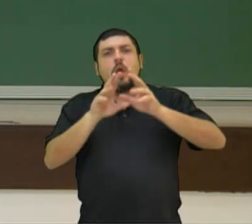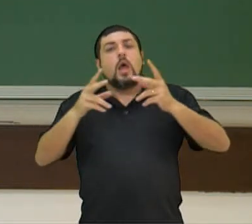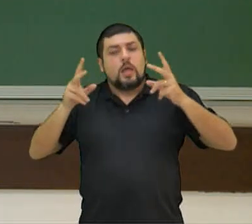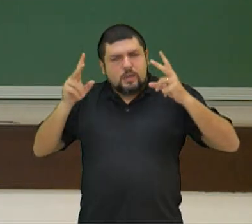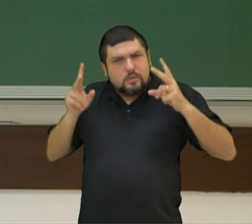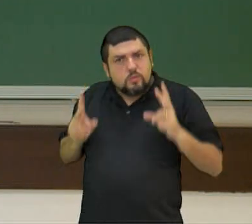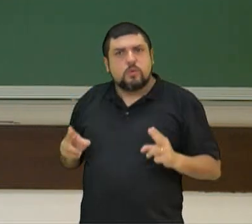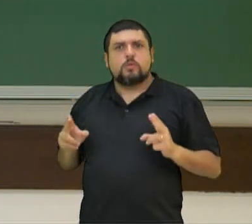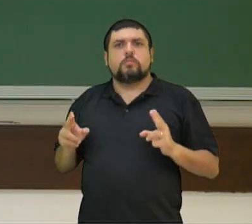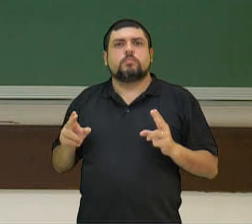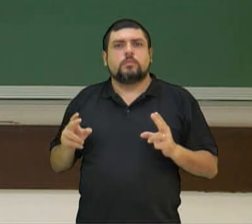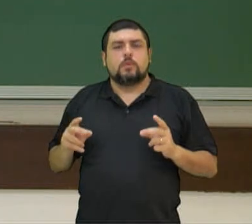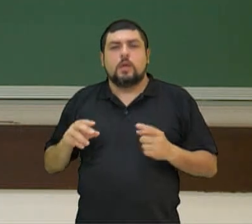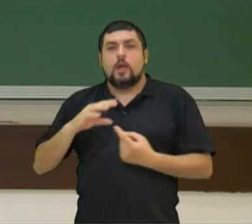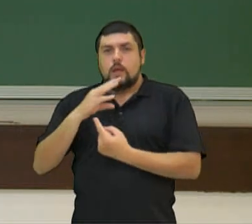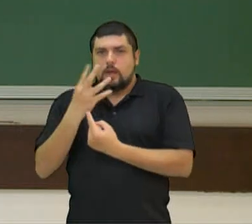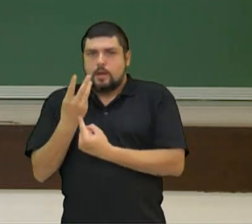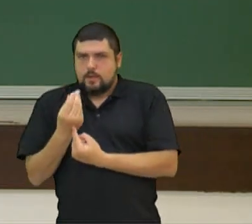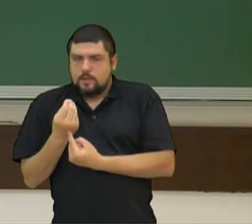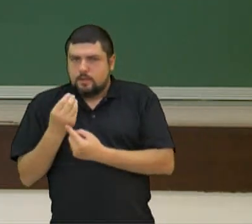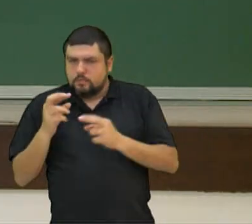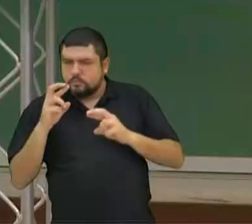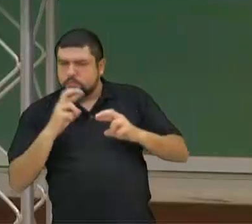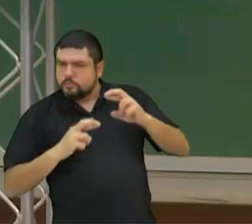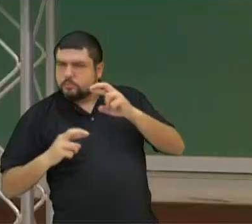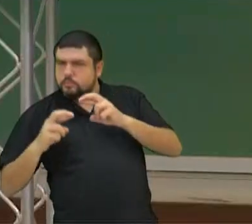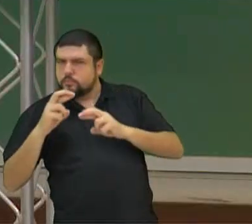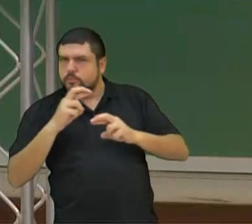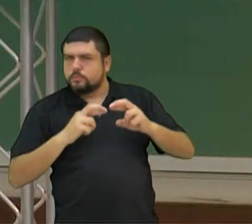na parte artística da apresentação.